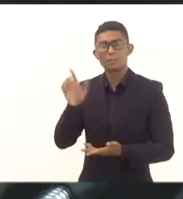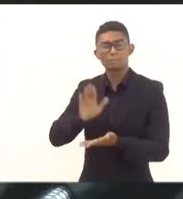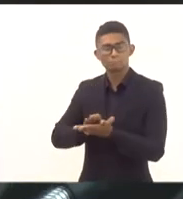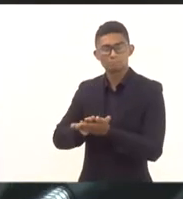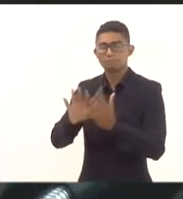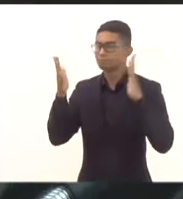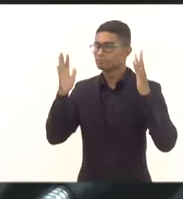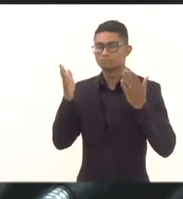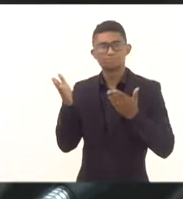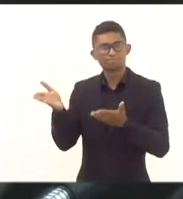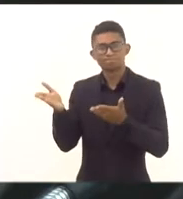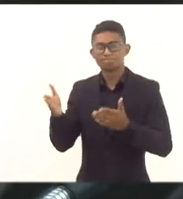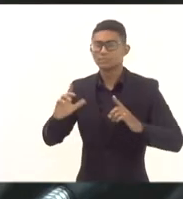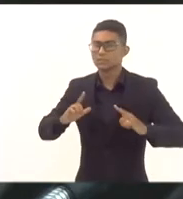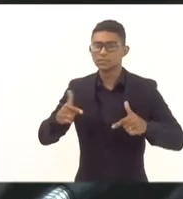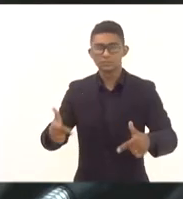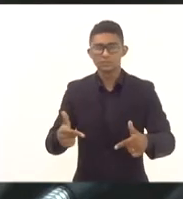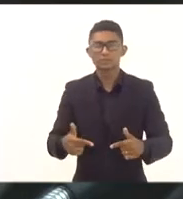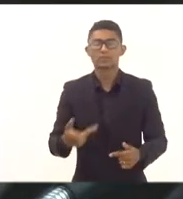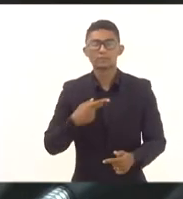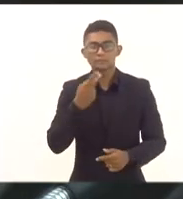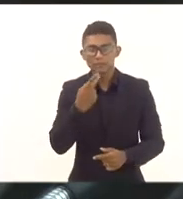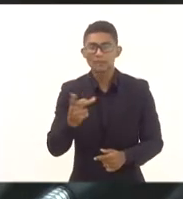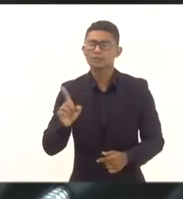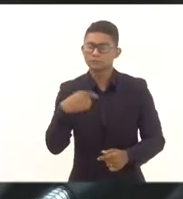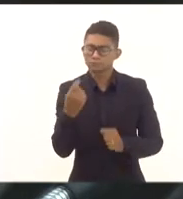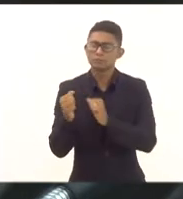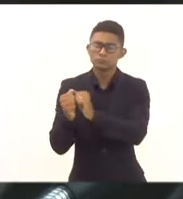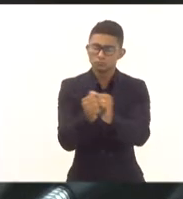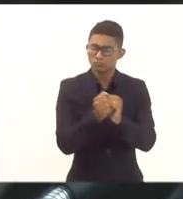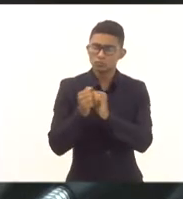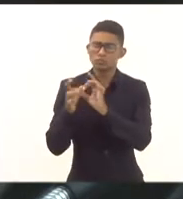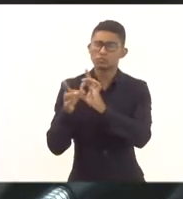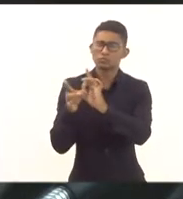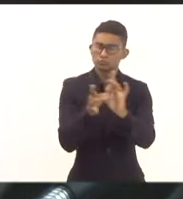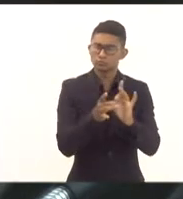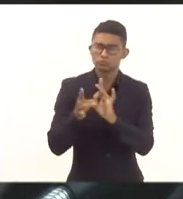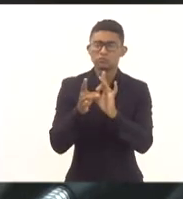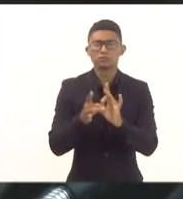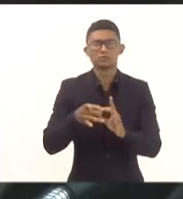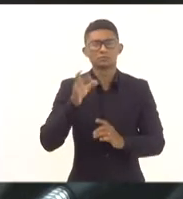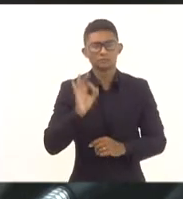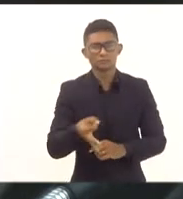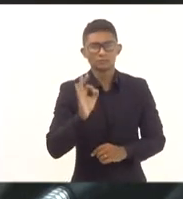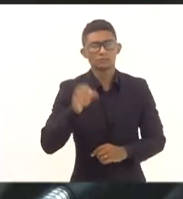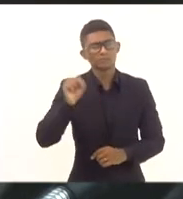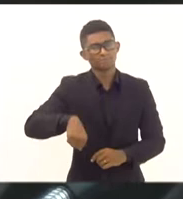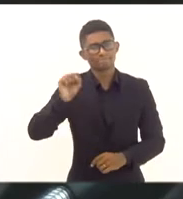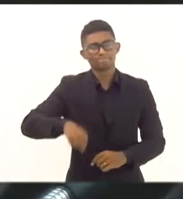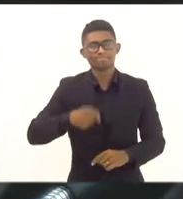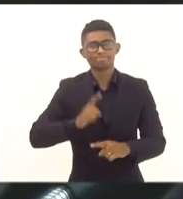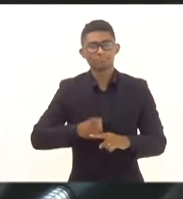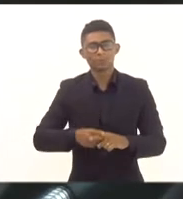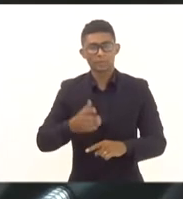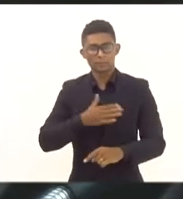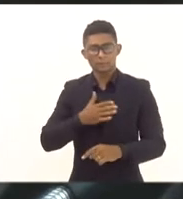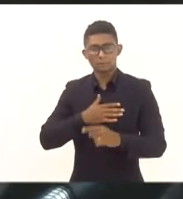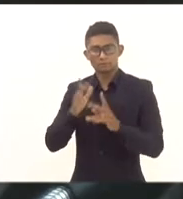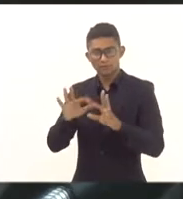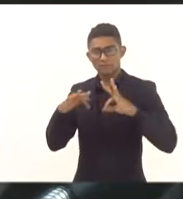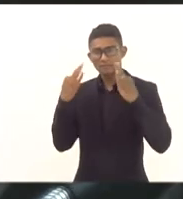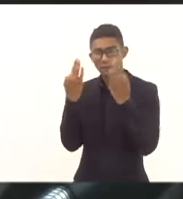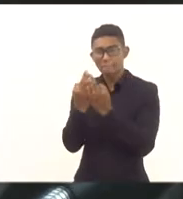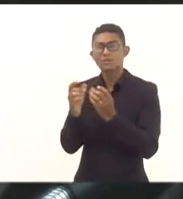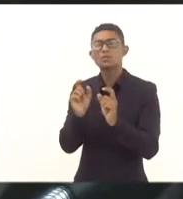o por essa iniciativa e dizer que nós estamos juntos realmente porque eu por exemplo sou de família que veio da vida